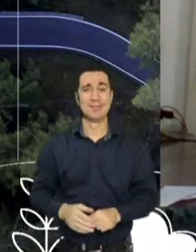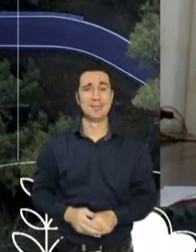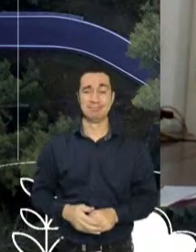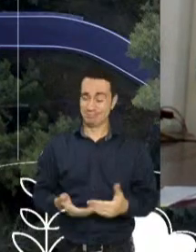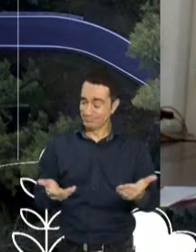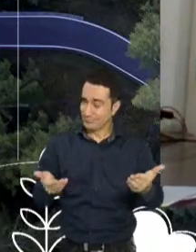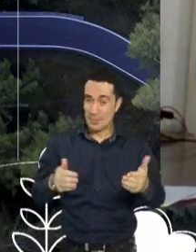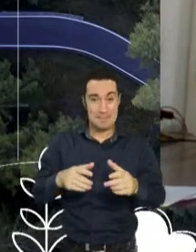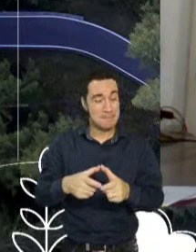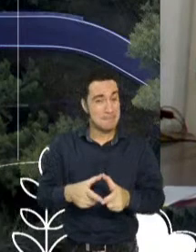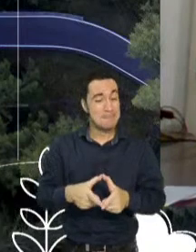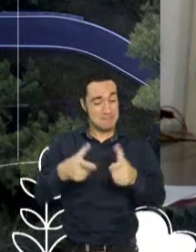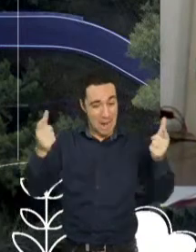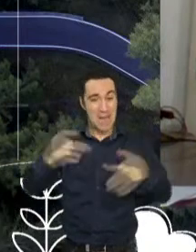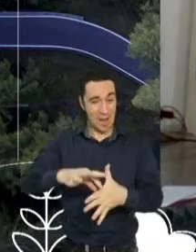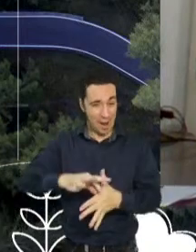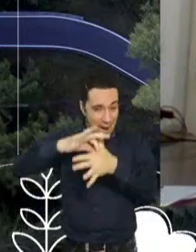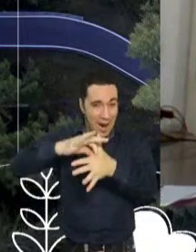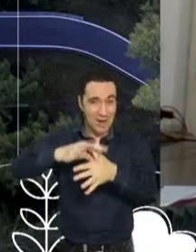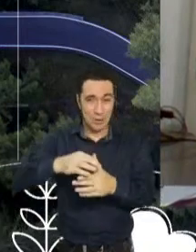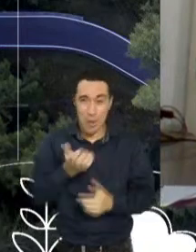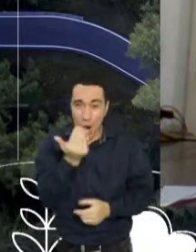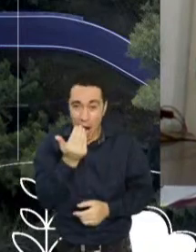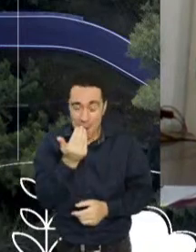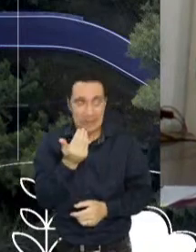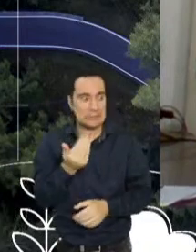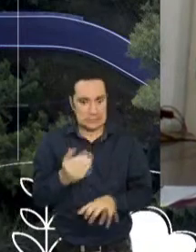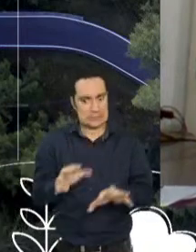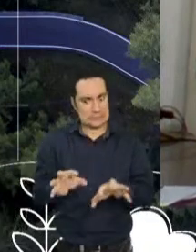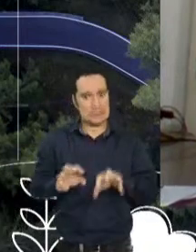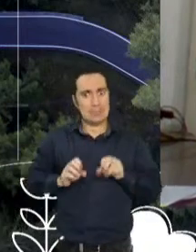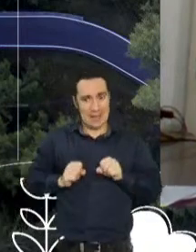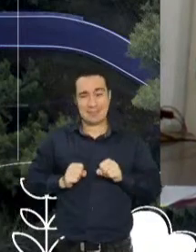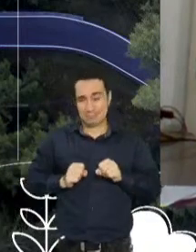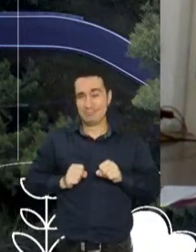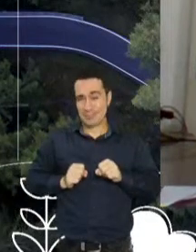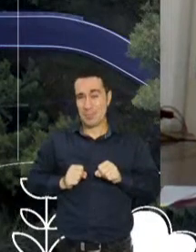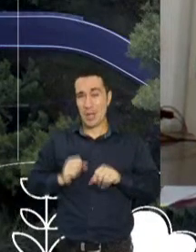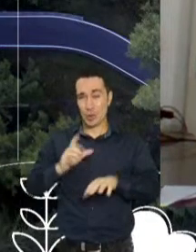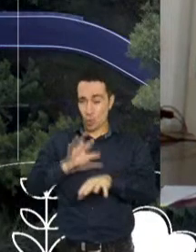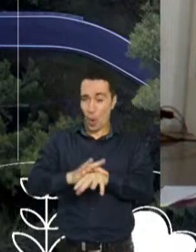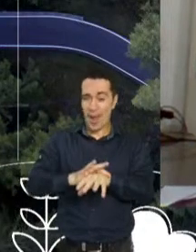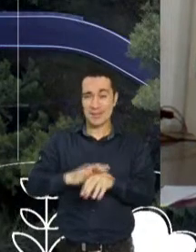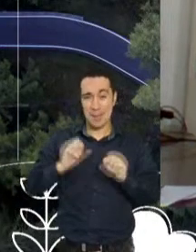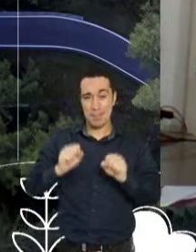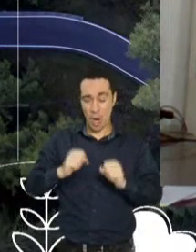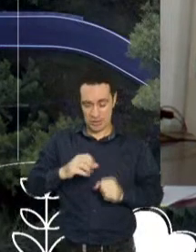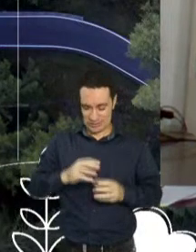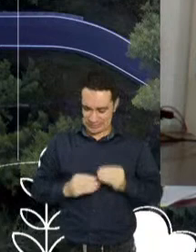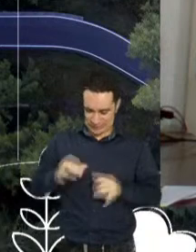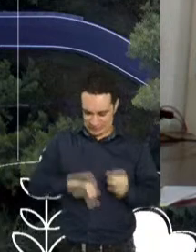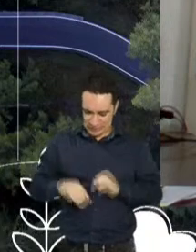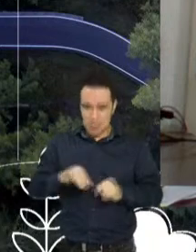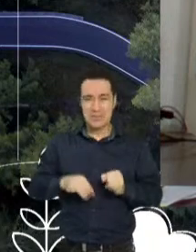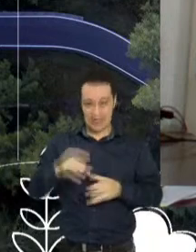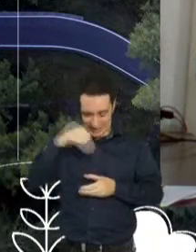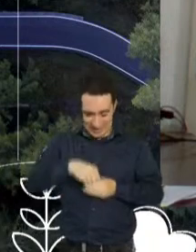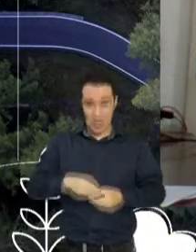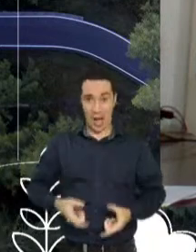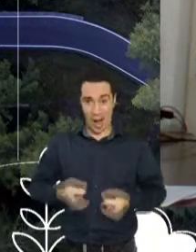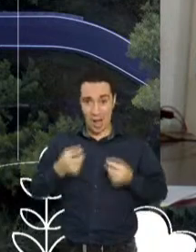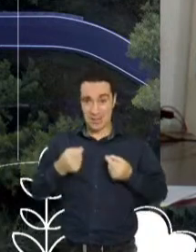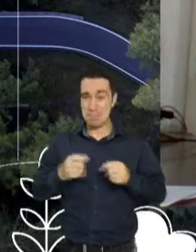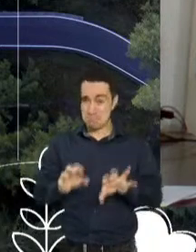depender do modo de preparo de carne, é uma das grandes fontes de produção de substâncias cancerígenas que você